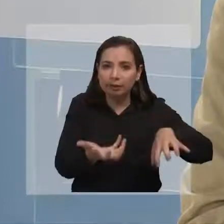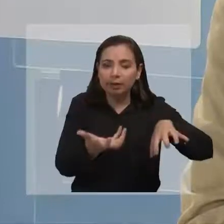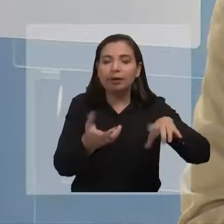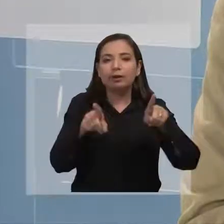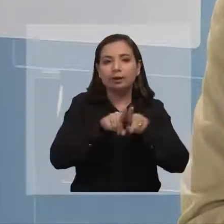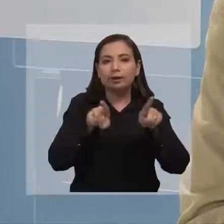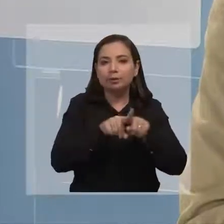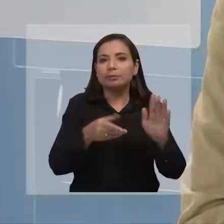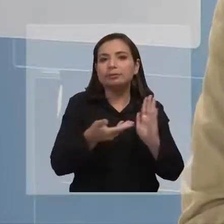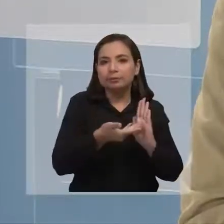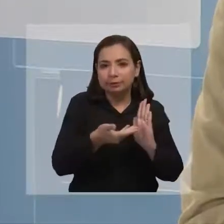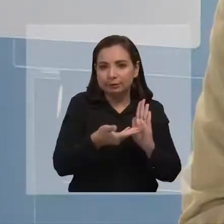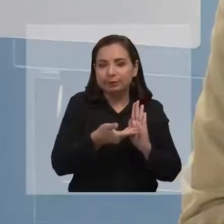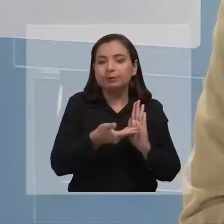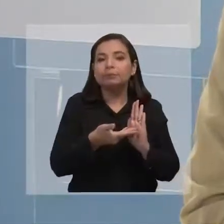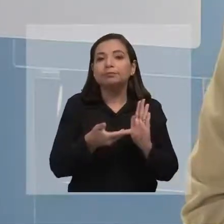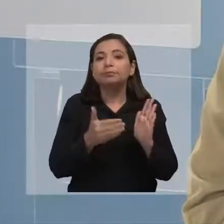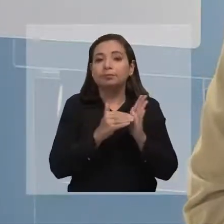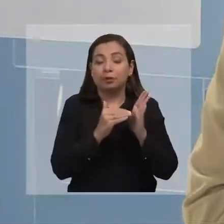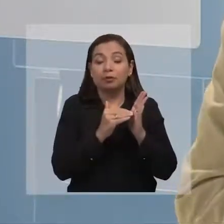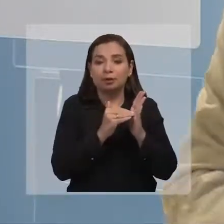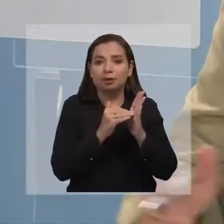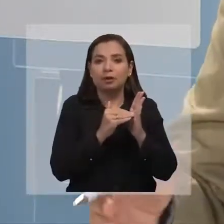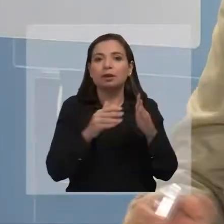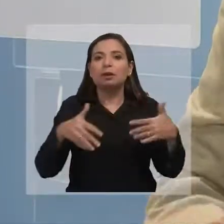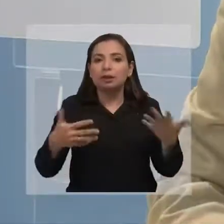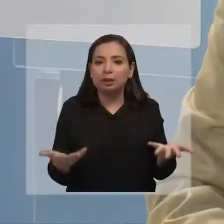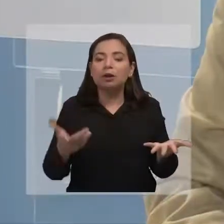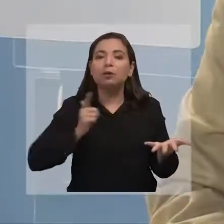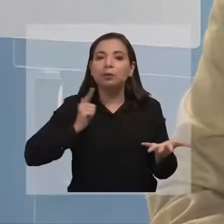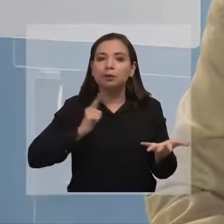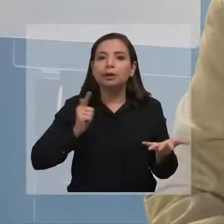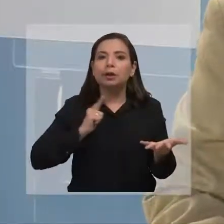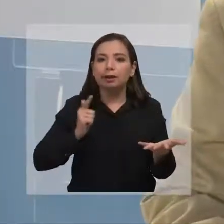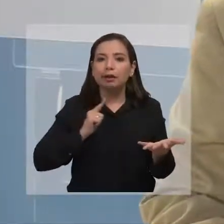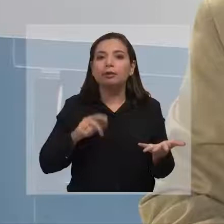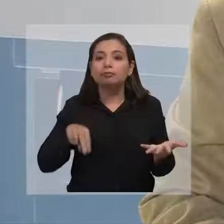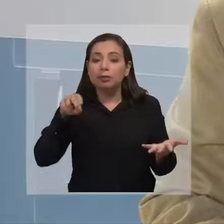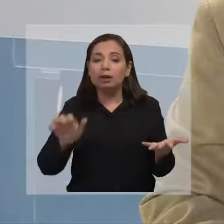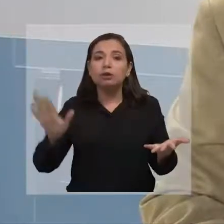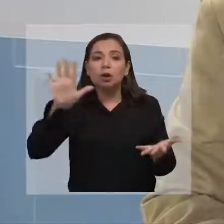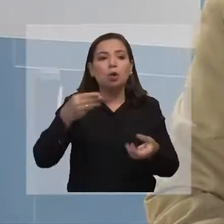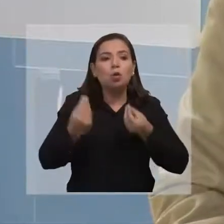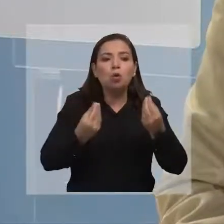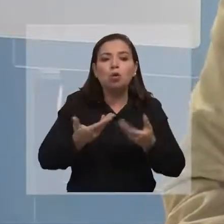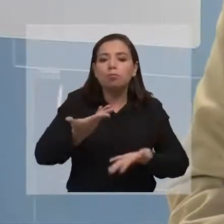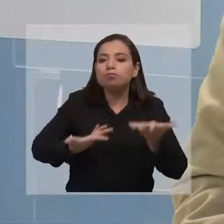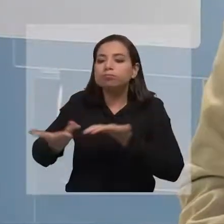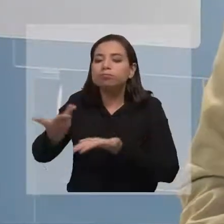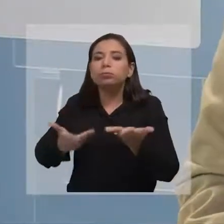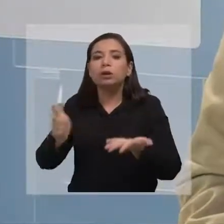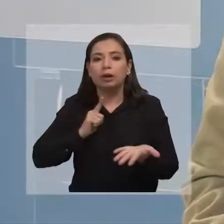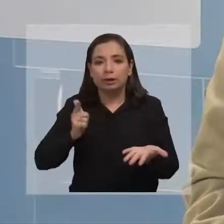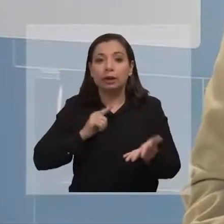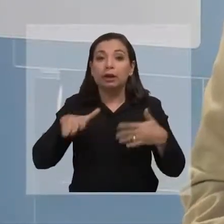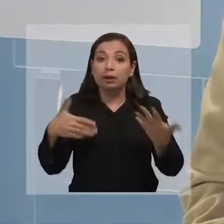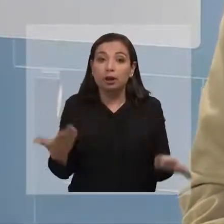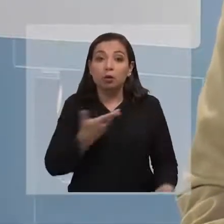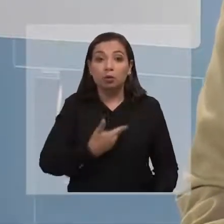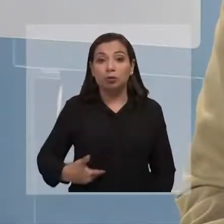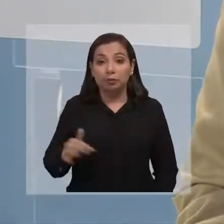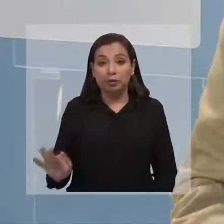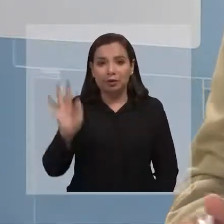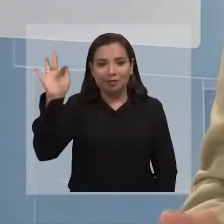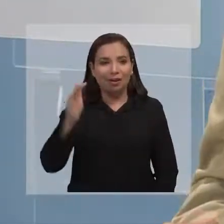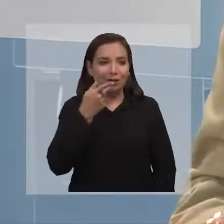Congresso Nacional. A Câmara Federal e Senado Federal, ou seja, o Congresso Nacional. O governo federal, como o Luiz Cláudio